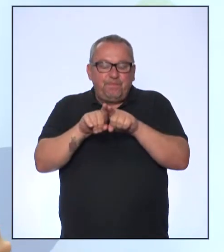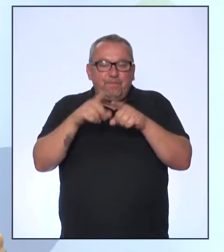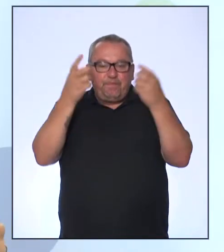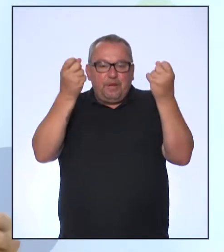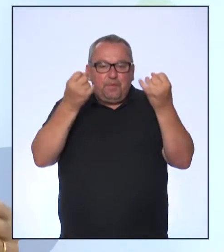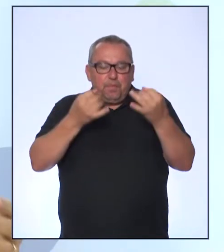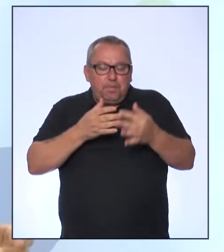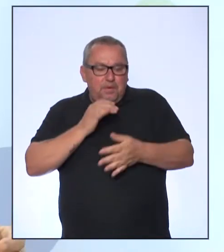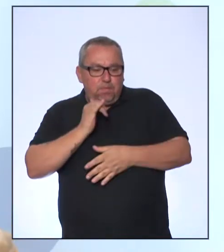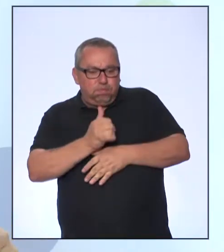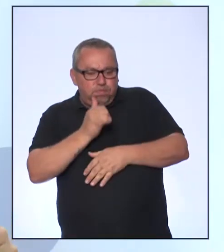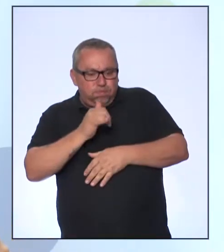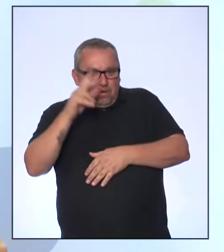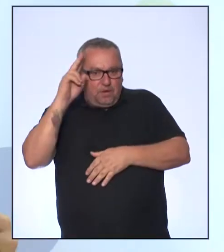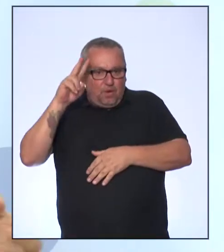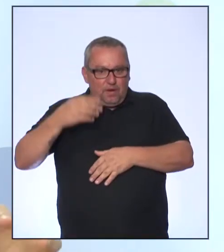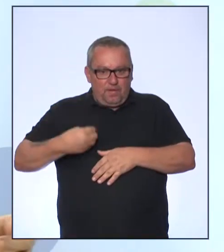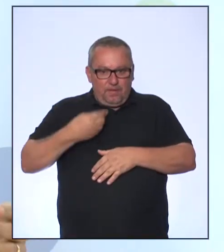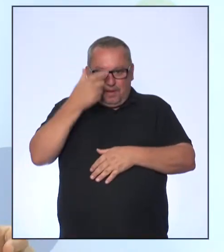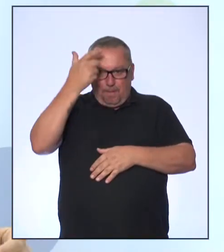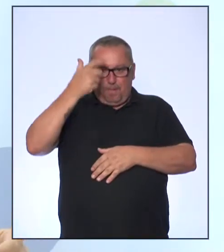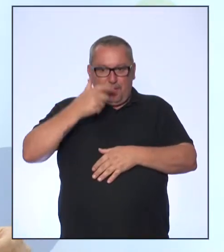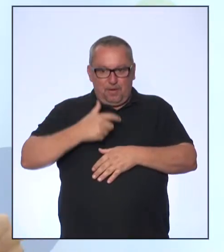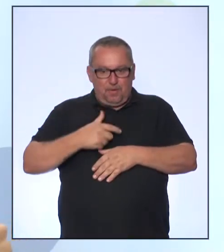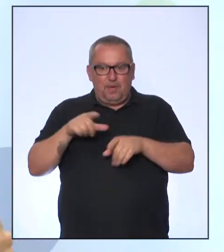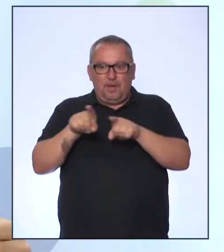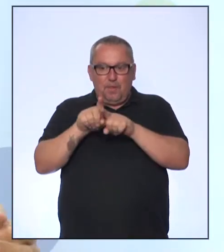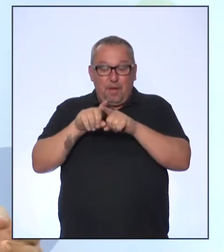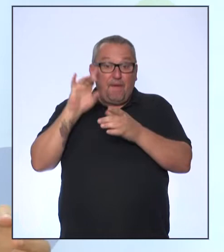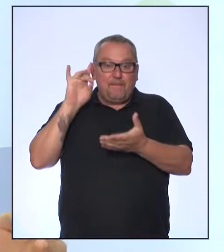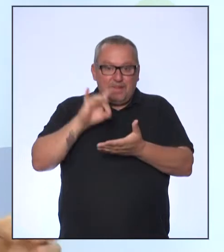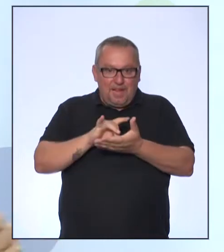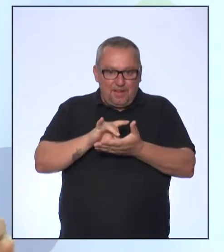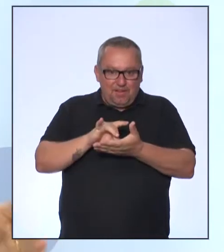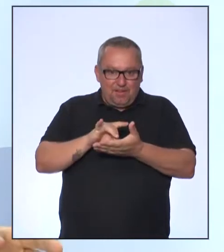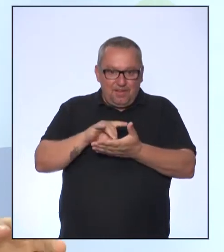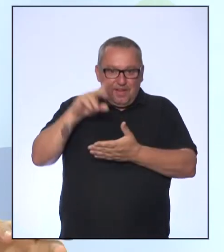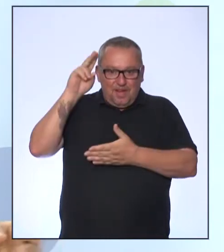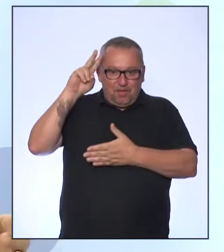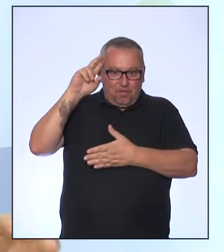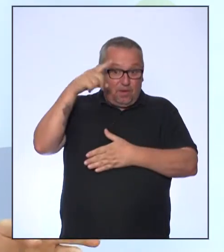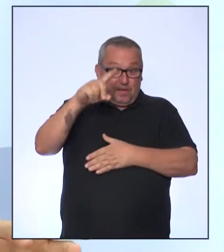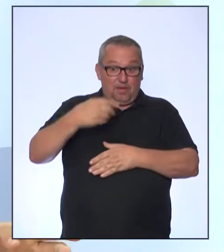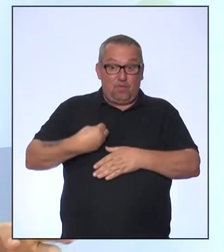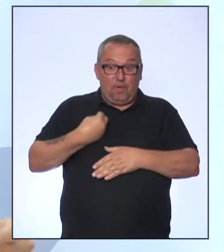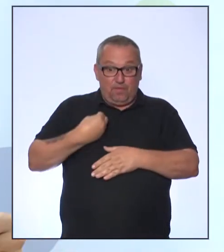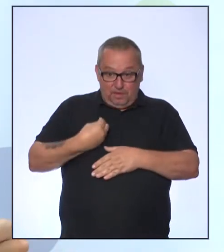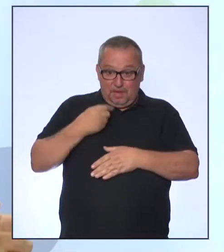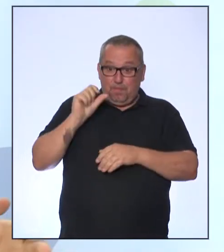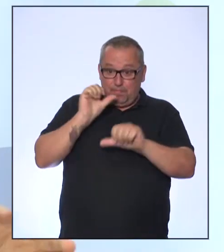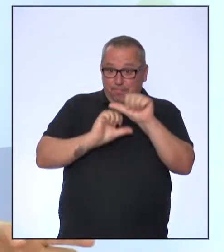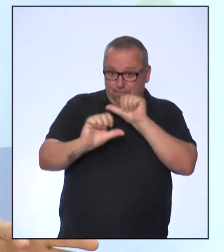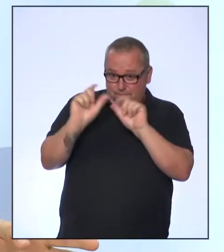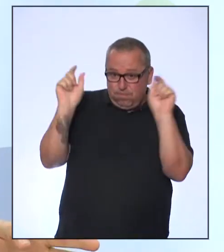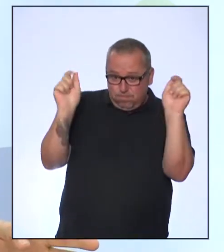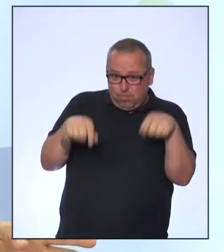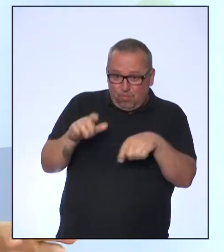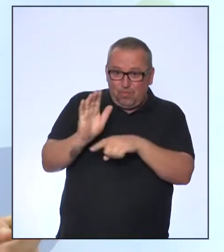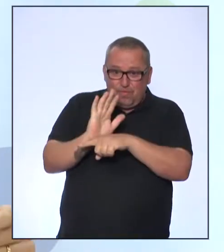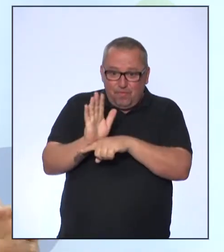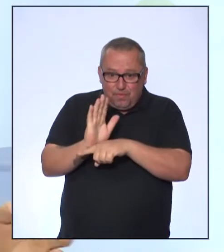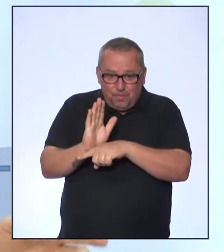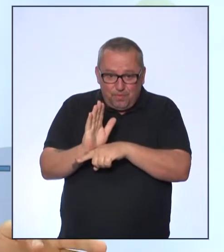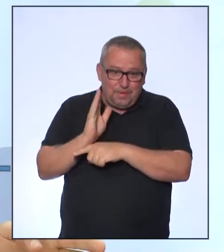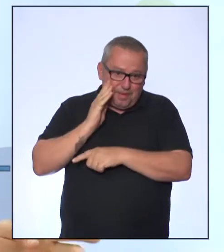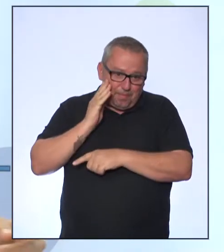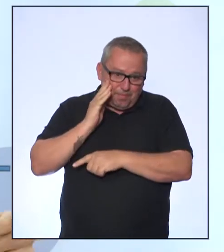alguém, narra a vida de alguém, e essa história é uma história verdadeira. A história da sua vida, de repente, ela pode virar um filme, porque ela é uma história verdadeira, ela